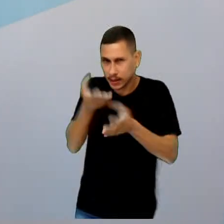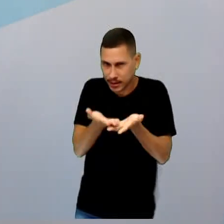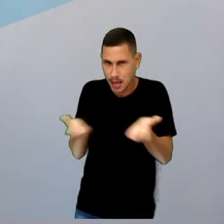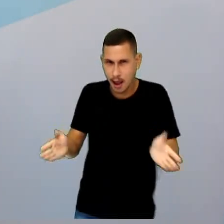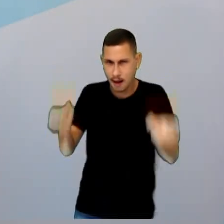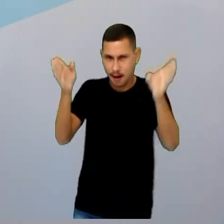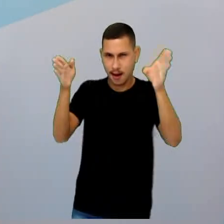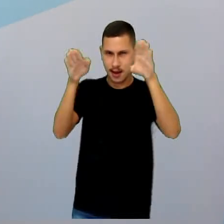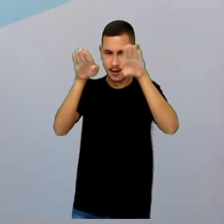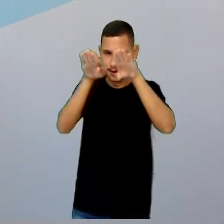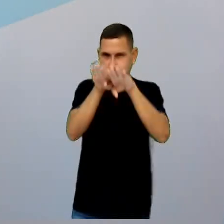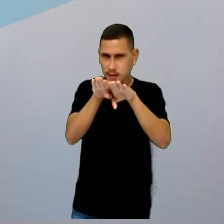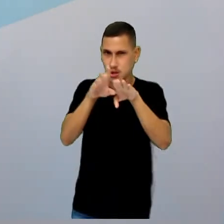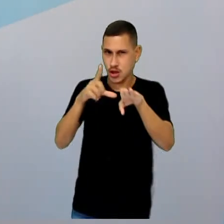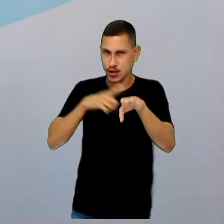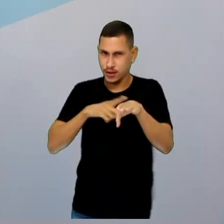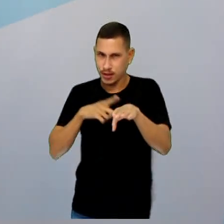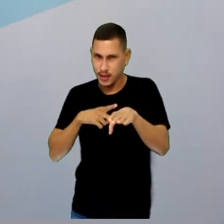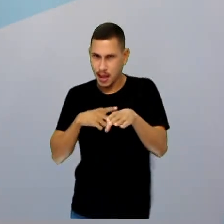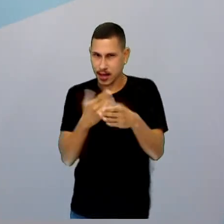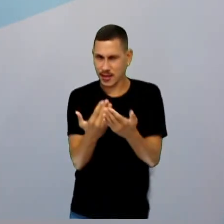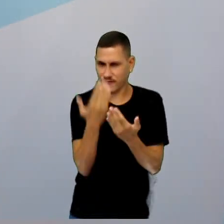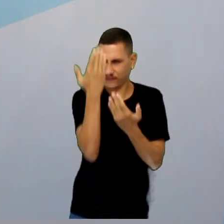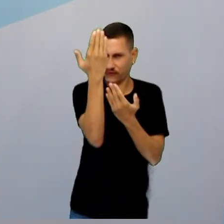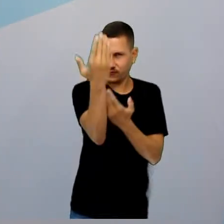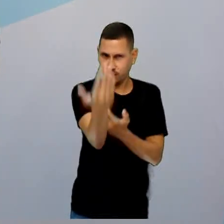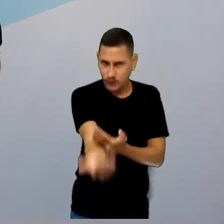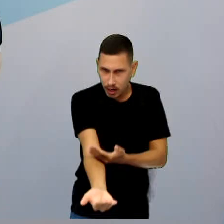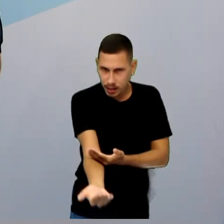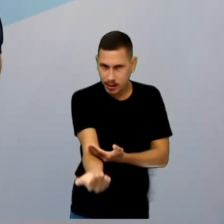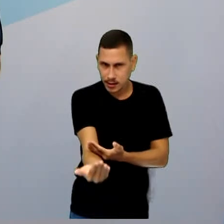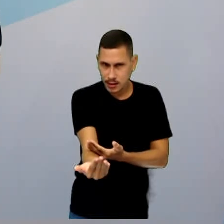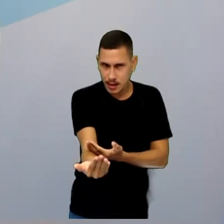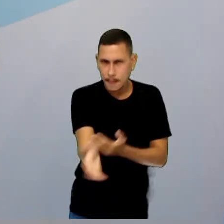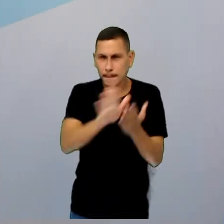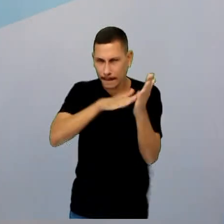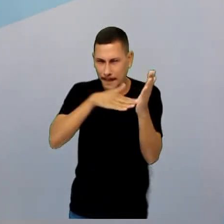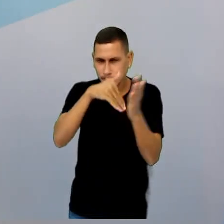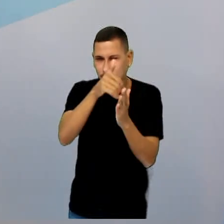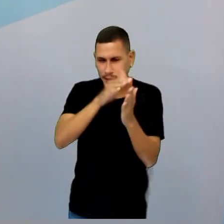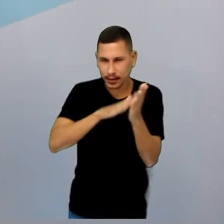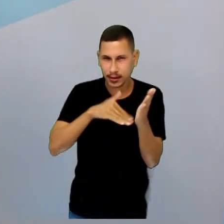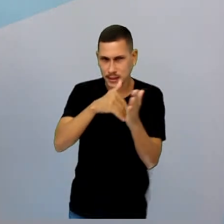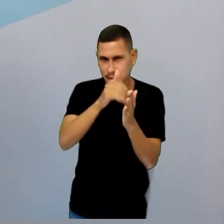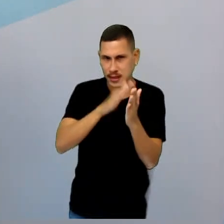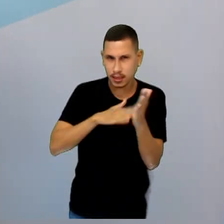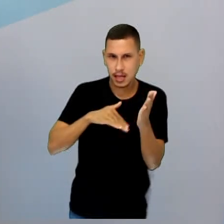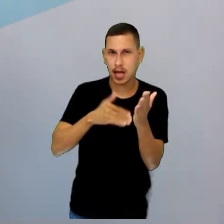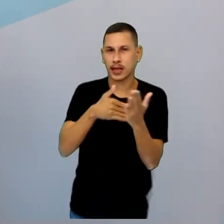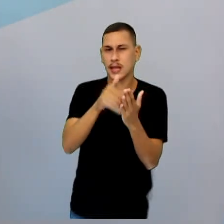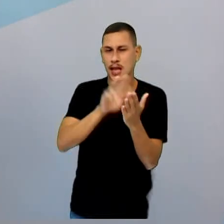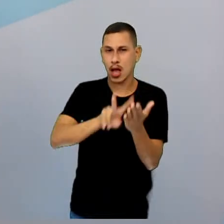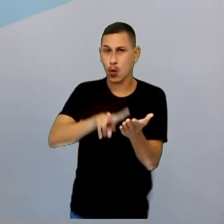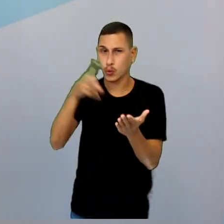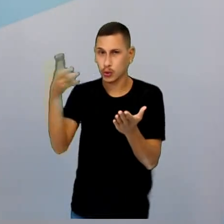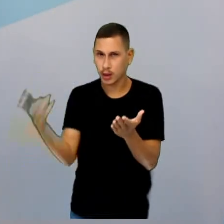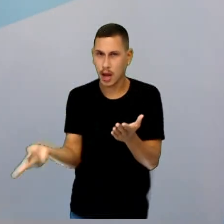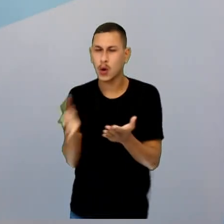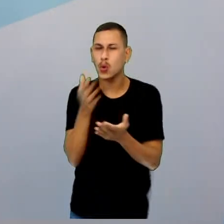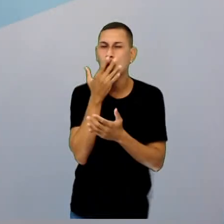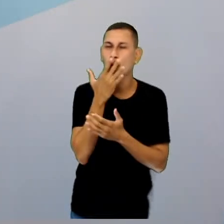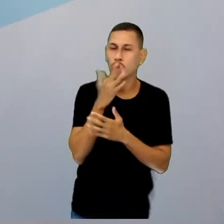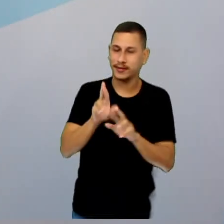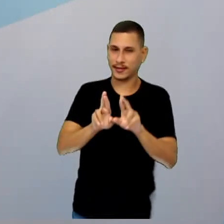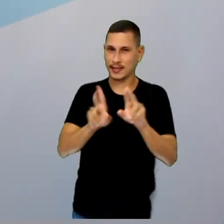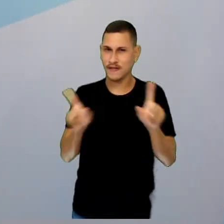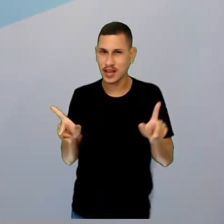que essa caixa tem, tanto na frente quanto atrás, faces pintadas. Essas faces opostas estão pintadas de cores